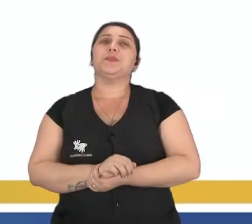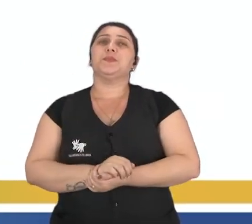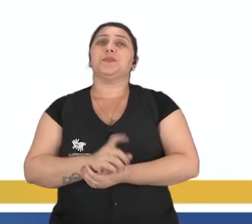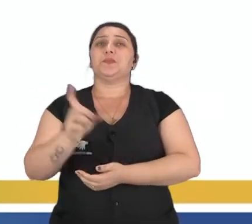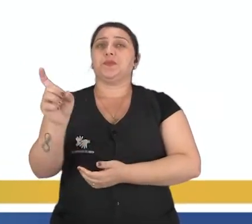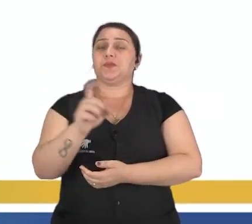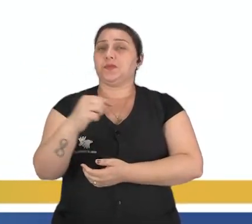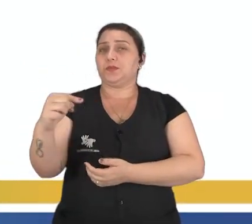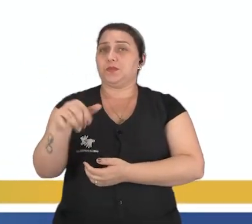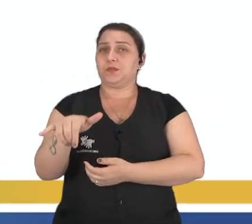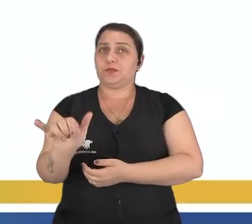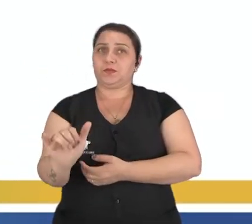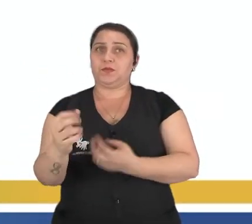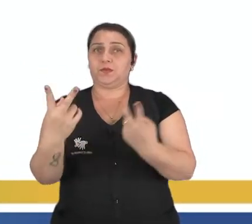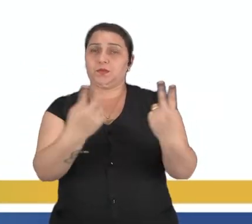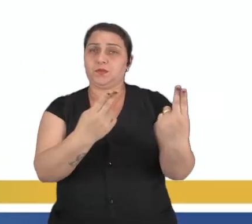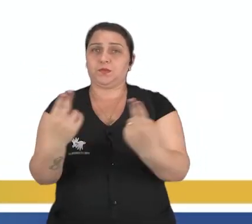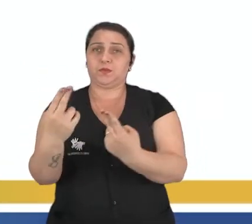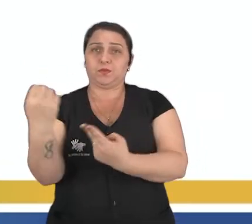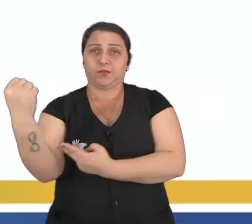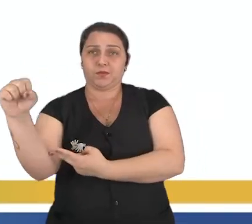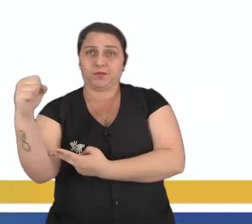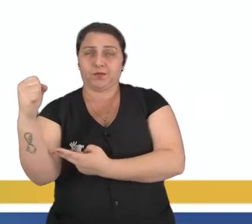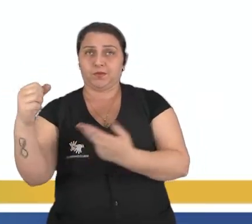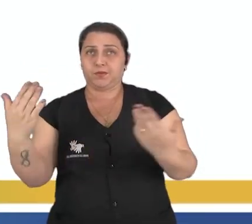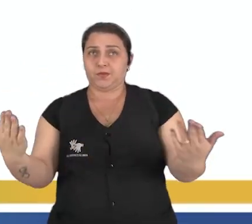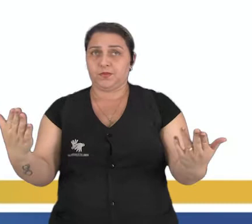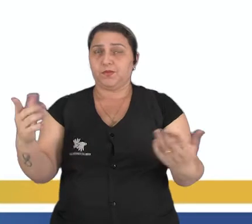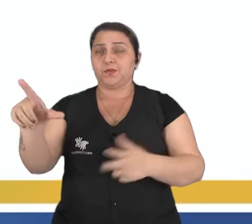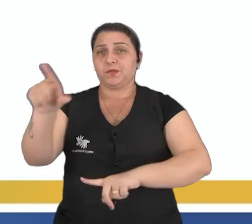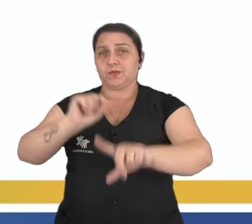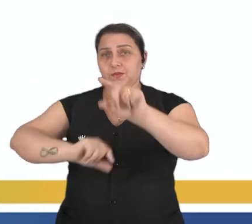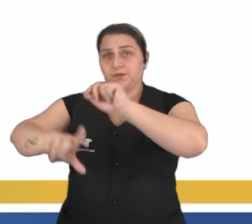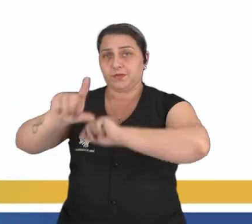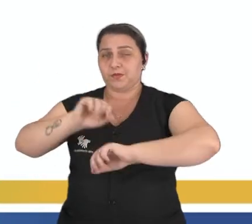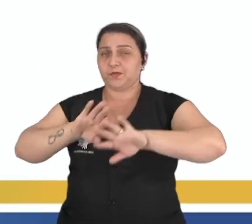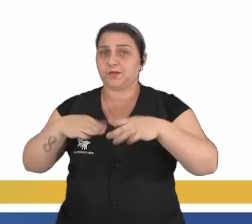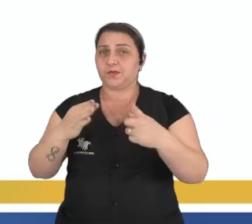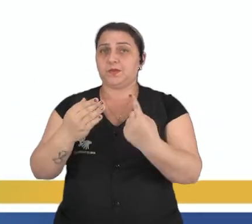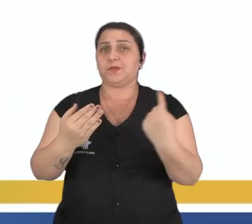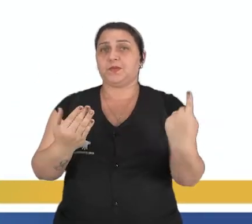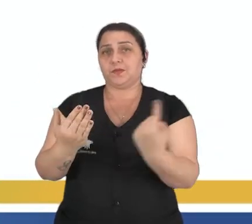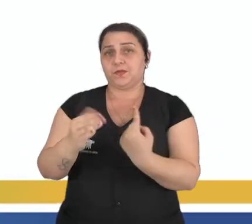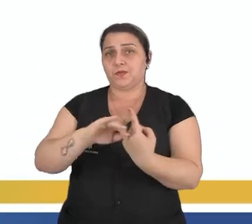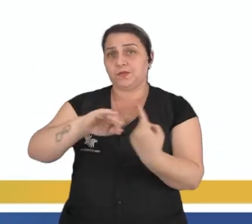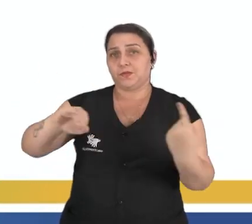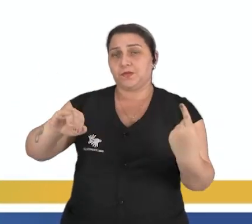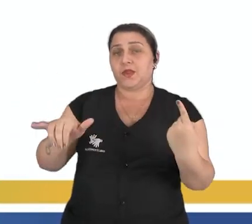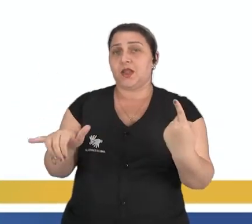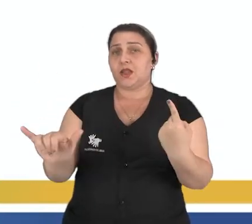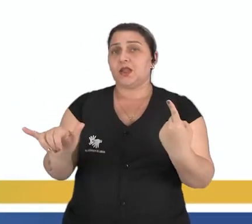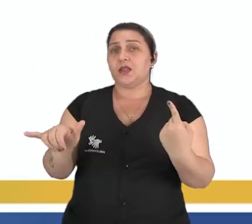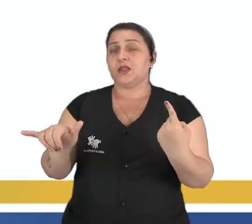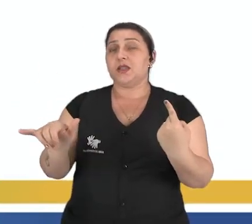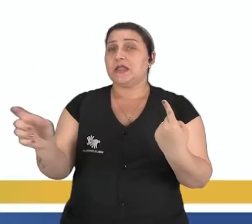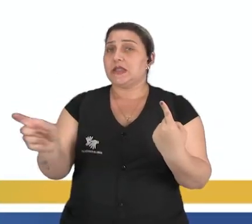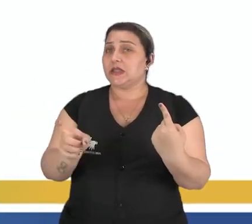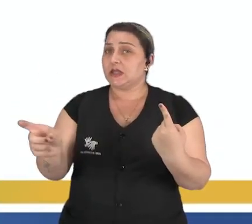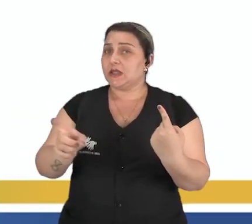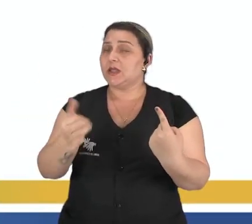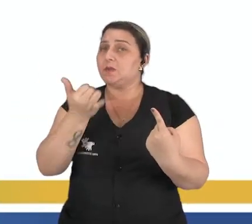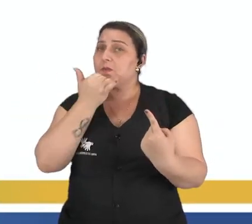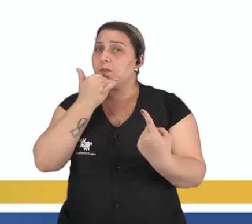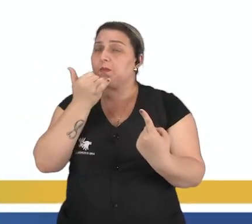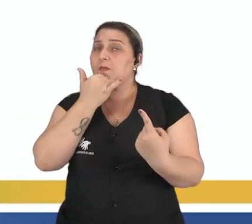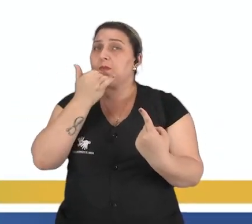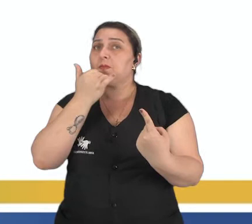nós temos o sistema. Eu escolhi a primeira equação, certo? E eu vou isolar a variável x. Para eu isolar a variável x,